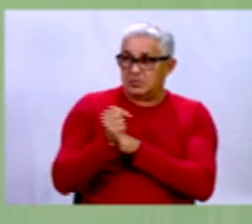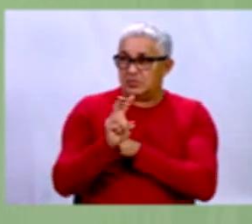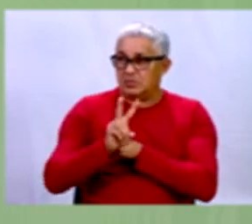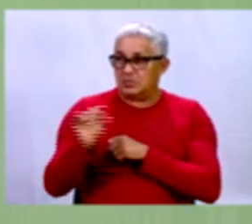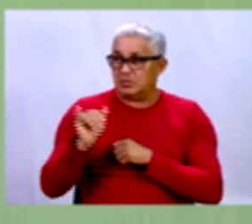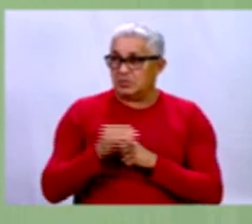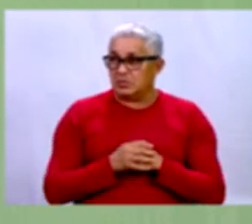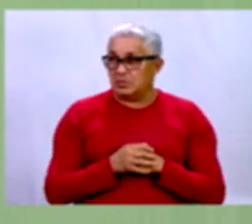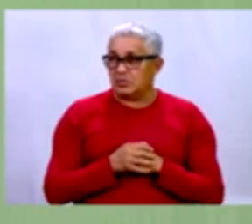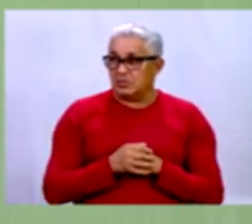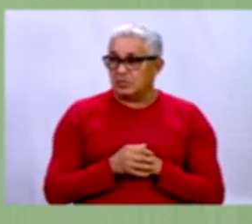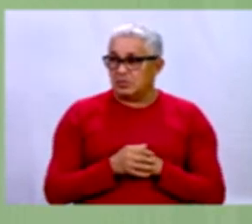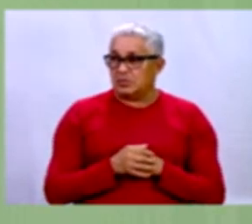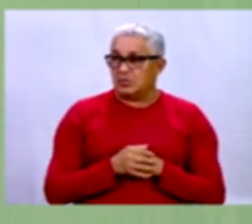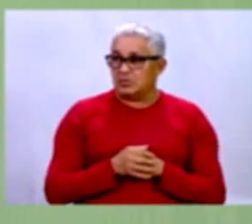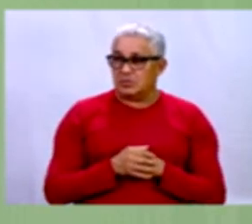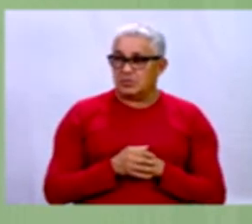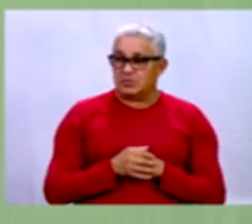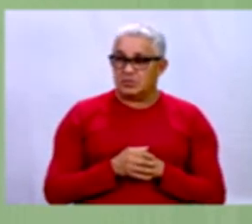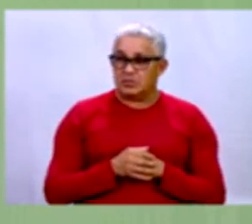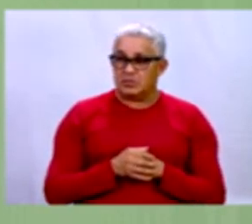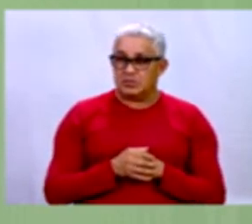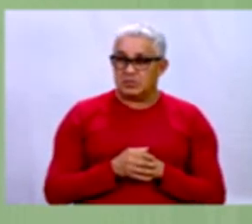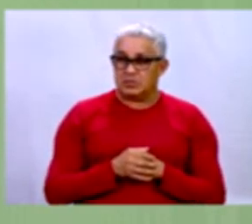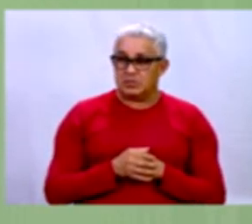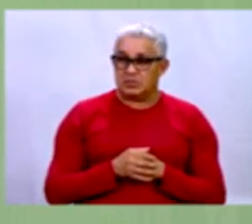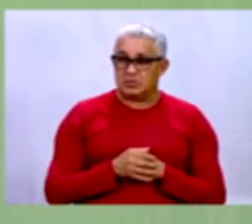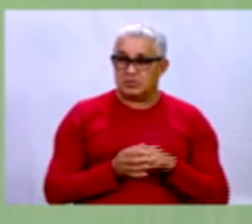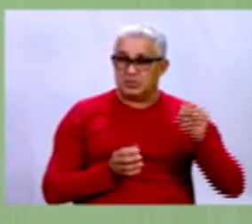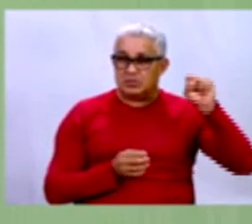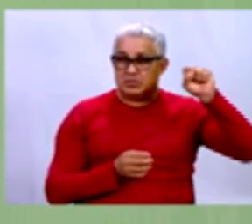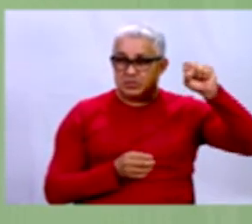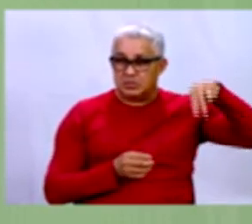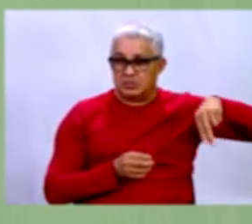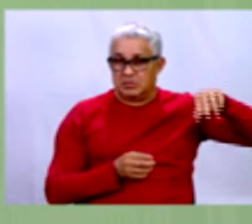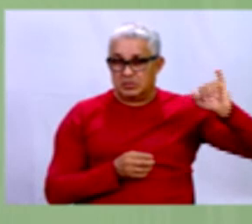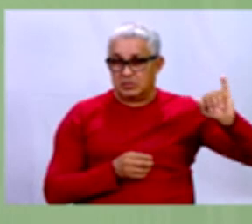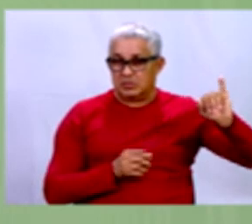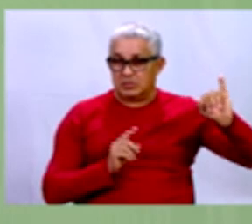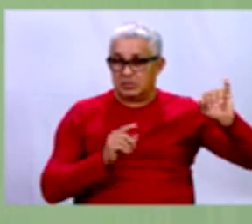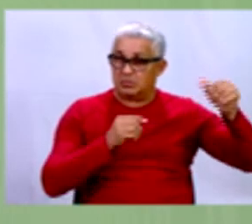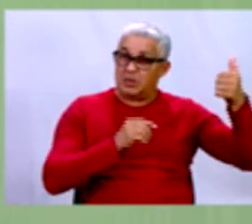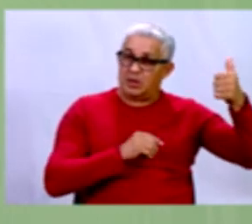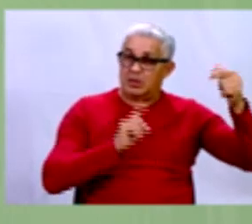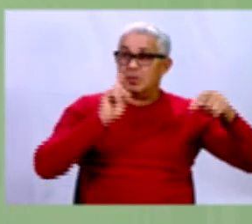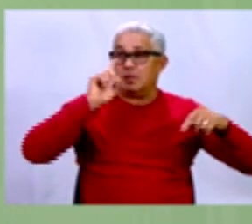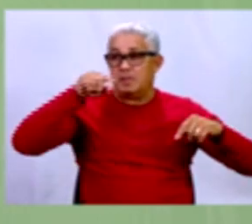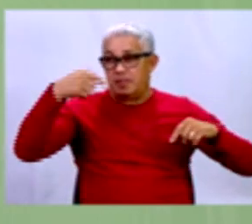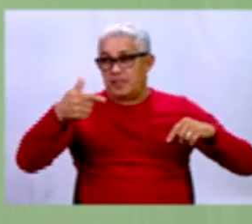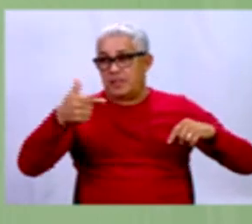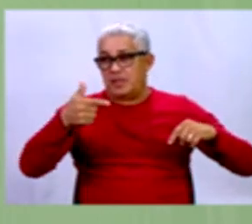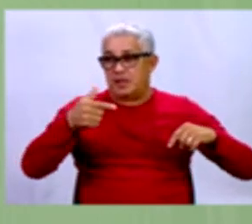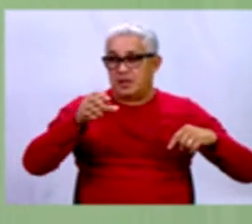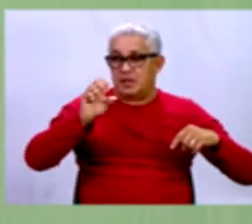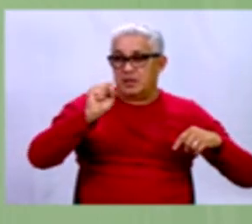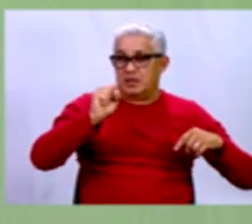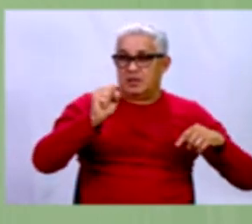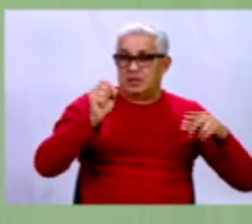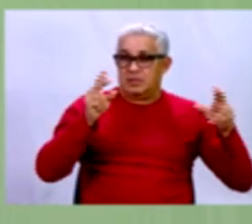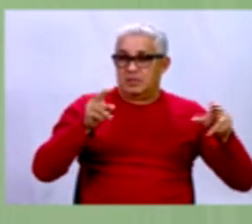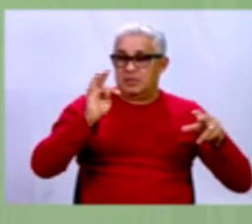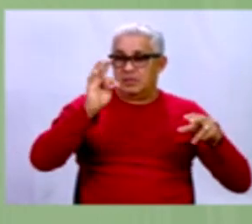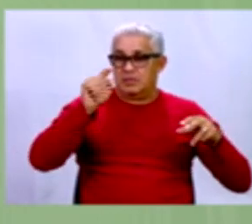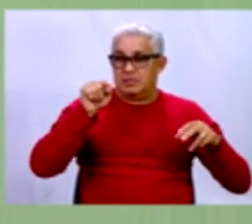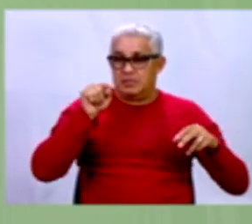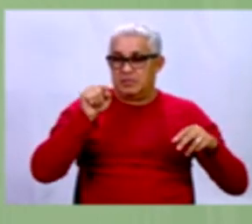Vai ser as duas fórmulas que a gente vai usar, o SNI primeiro, para depois a gente encontrar essa fórmula aqui. Vamos retirar os dados do